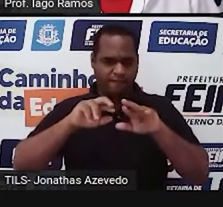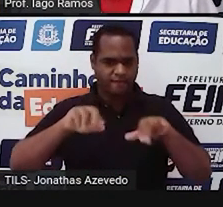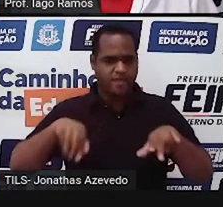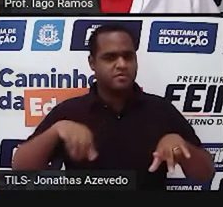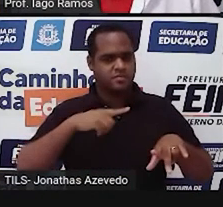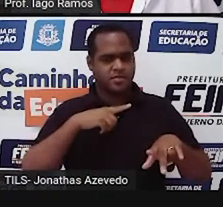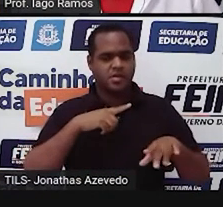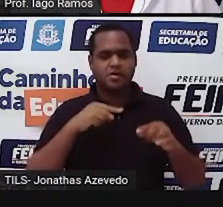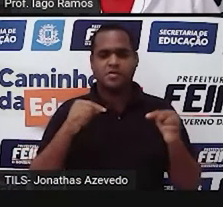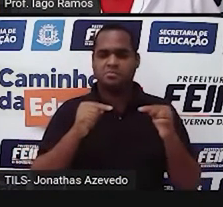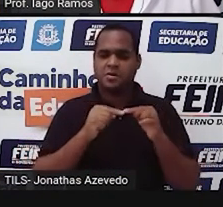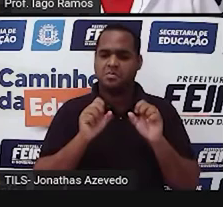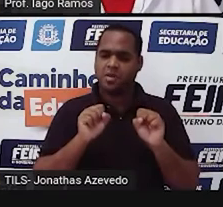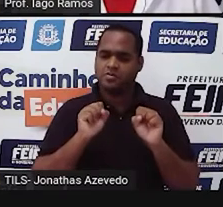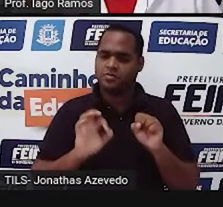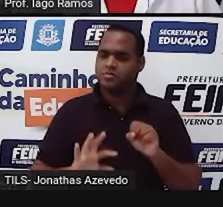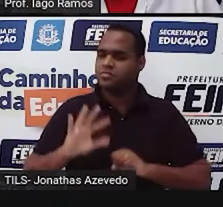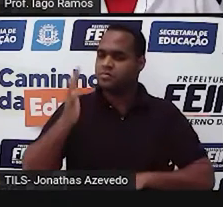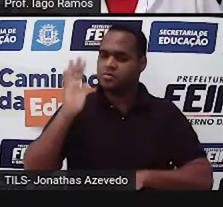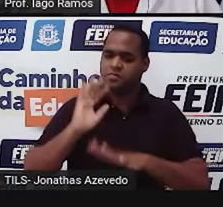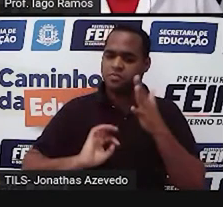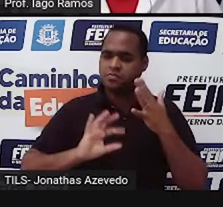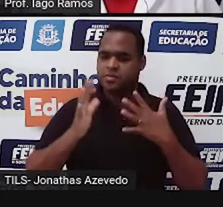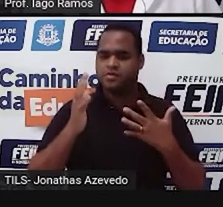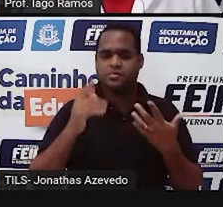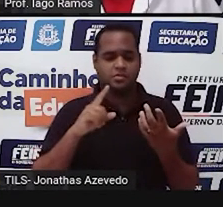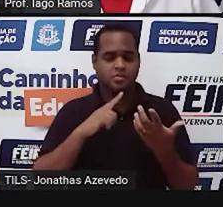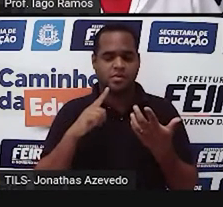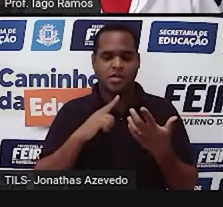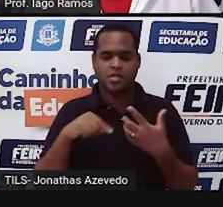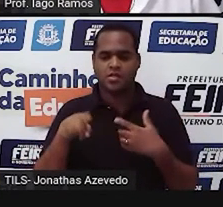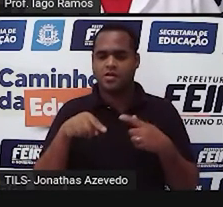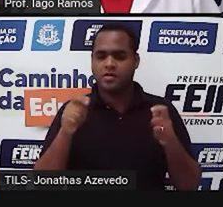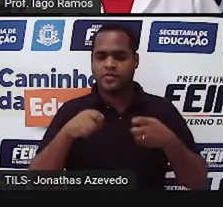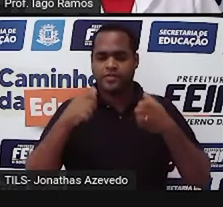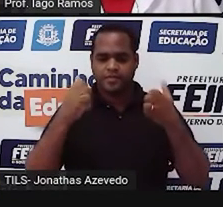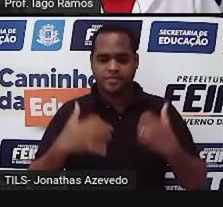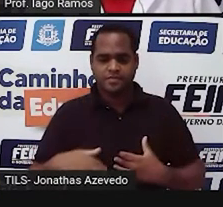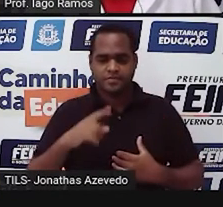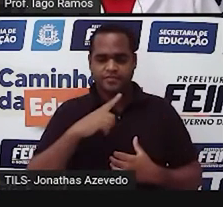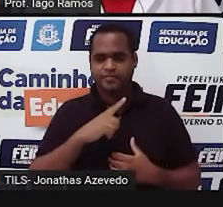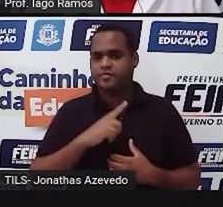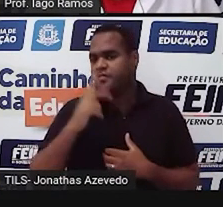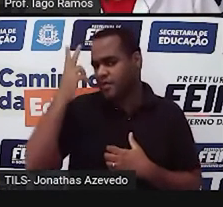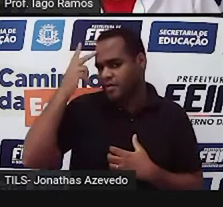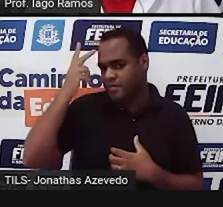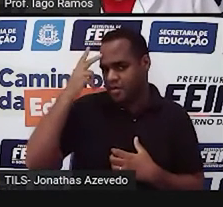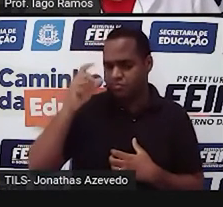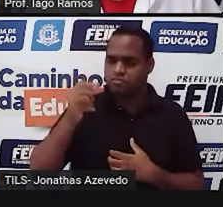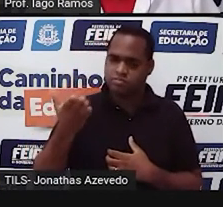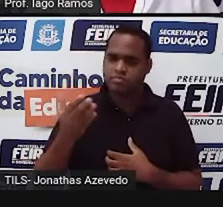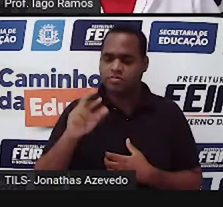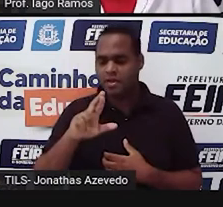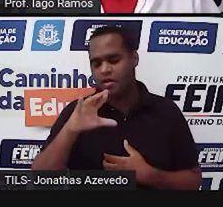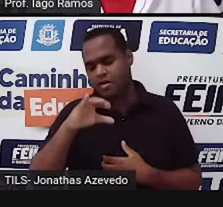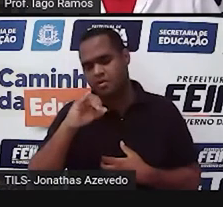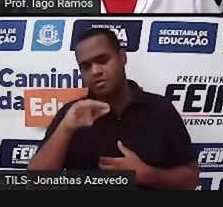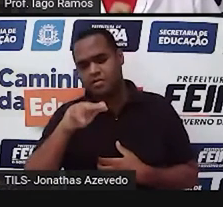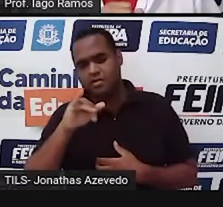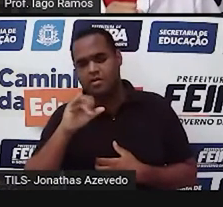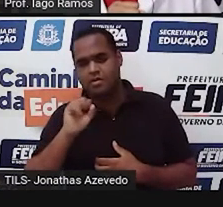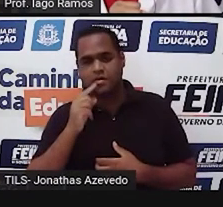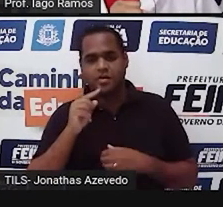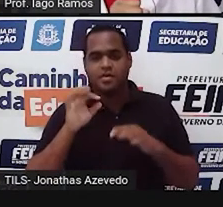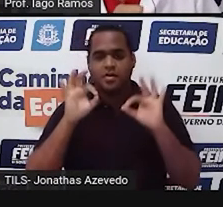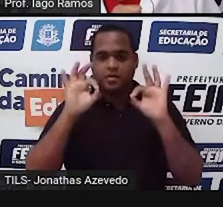grande né de situações que tem a ver né com os números racionais tá bom beleza Ótimo